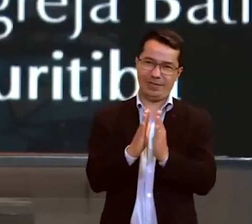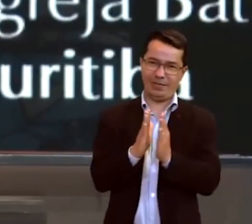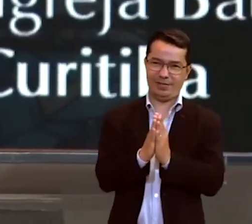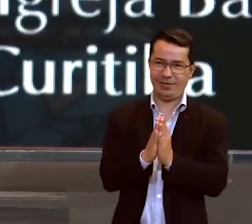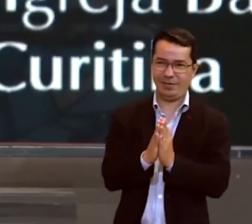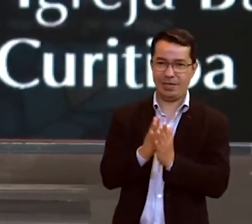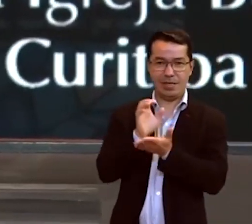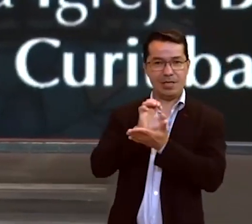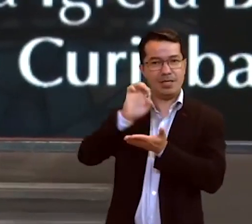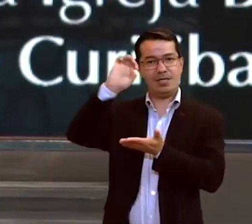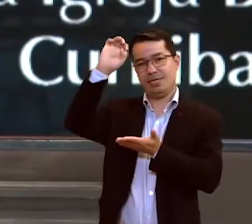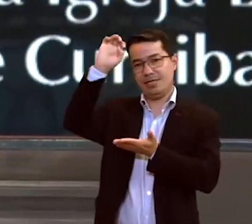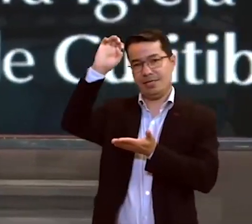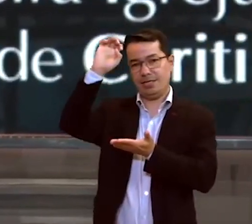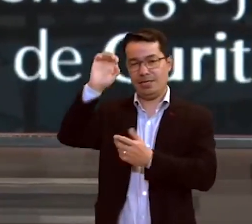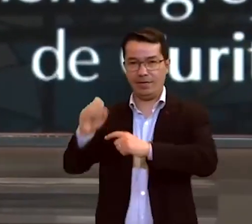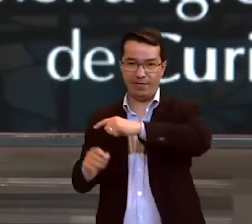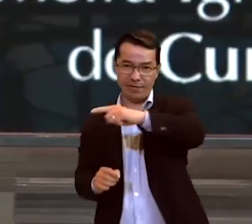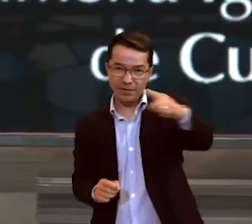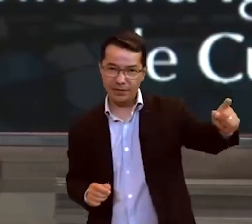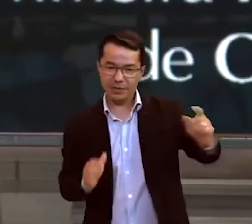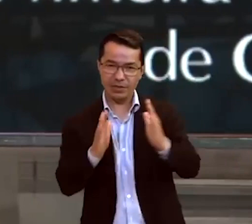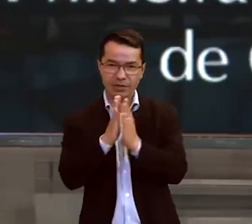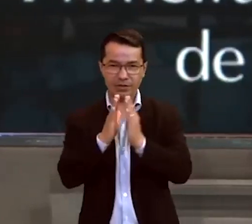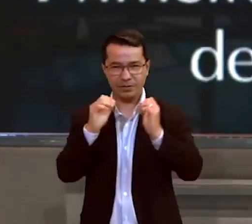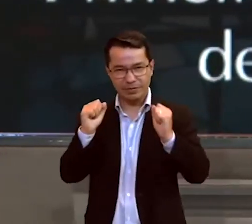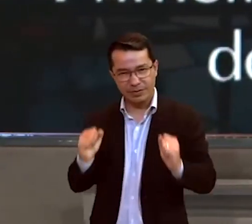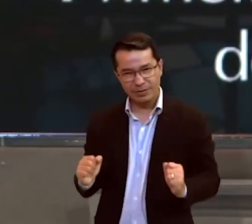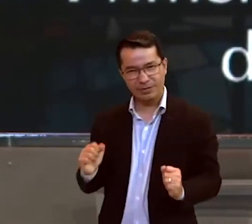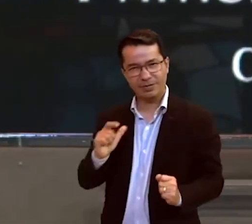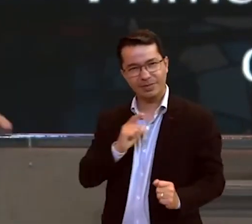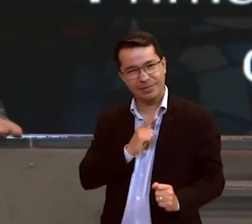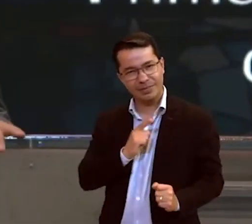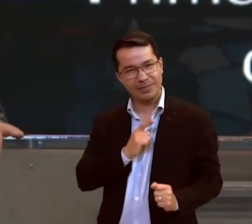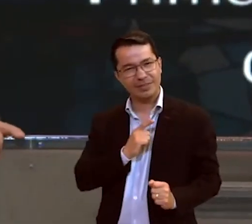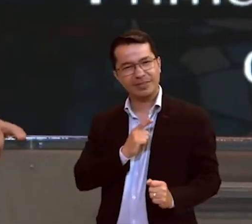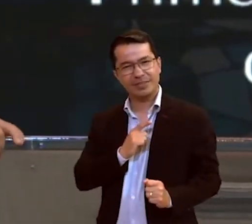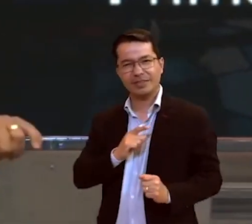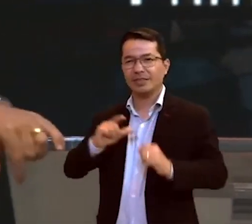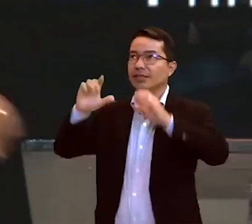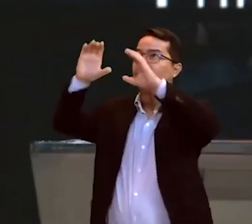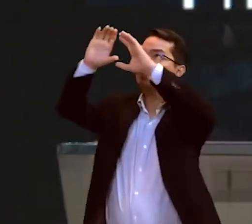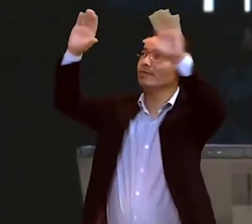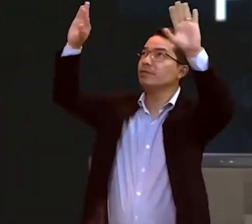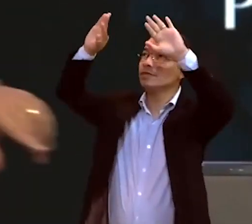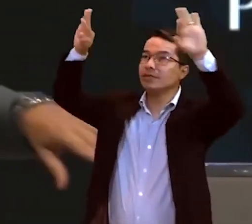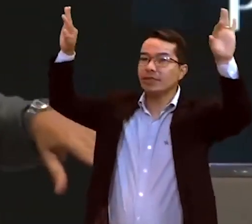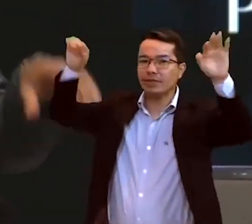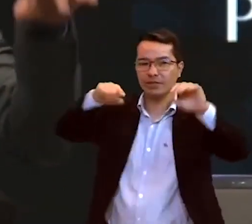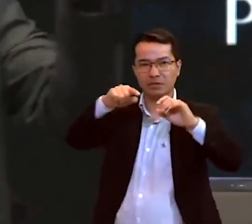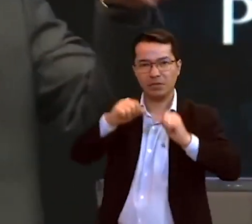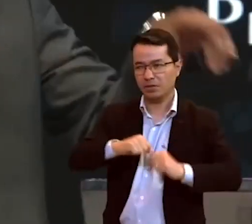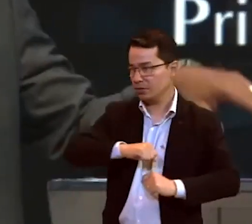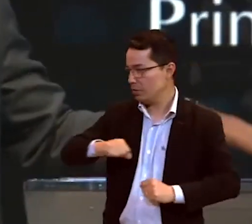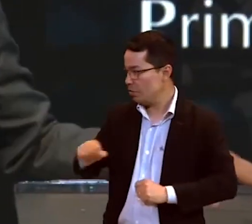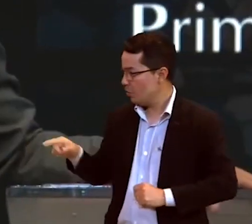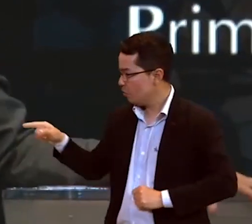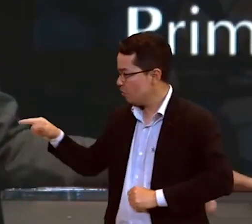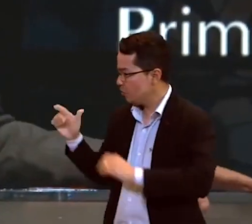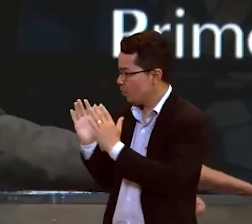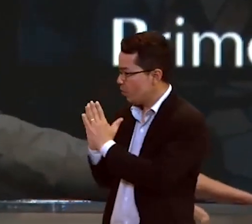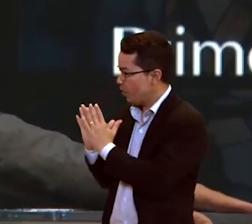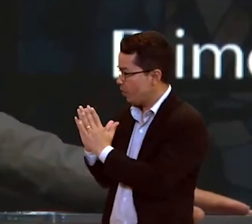milagre. Deixa eu te dizer, a tua oração tem poder de mover céus e terra. Você crê nisso? Vira para a pessoa que está ao teu lado e fala assim, a sua